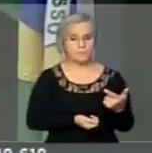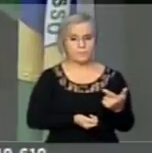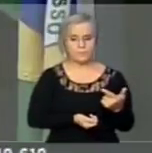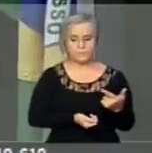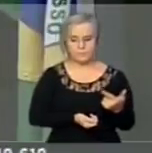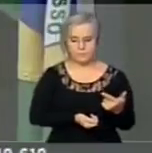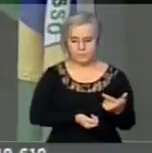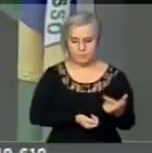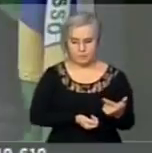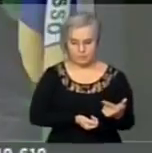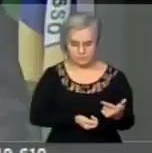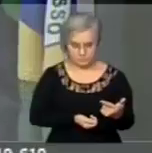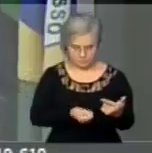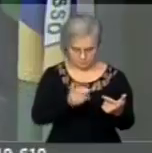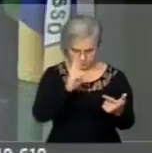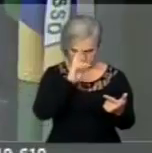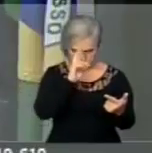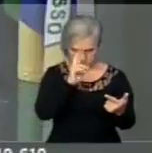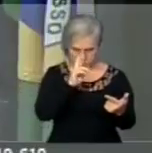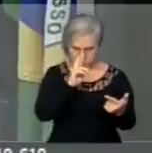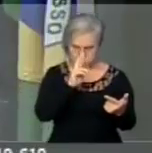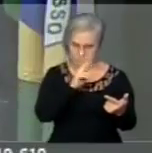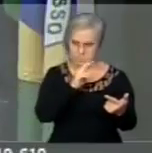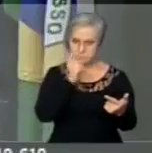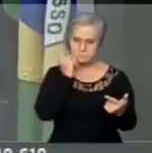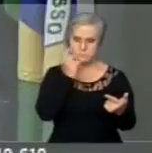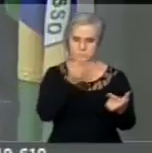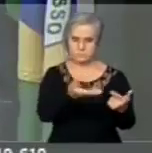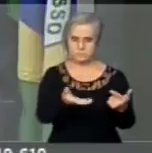comentar, senhores deputados,